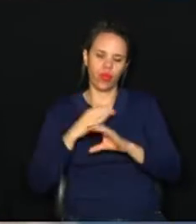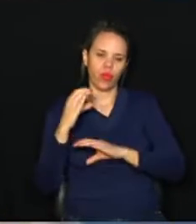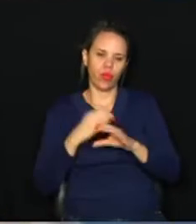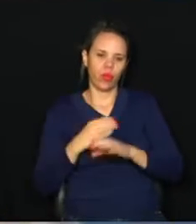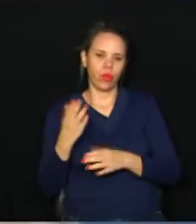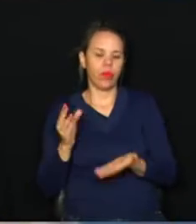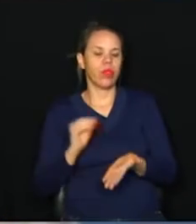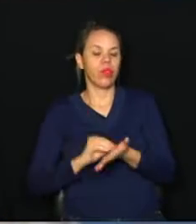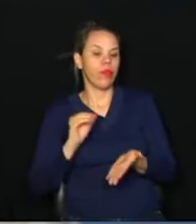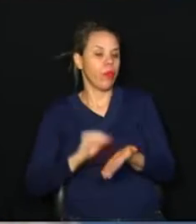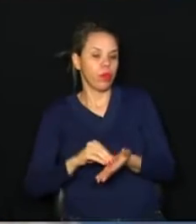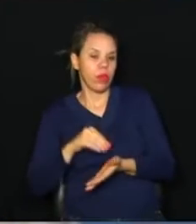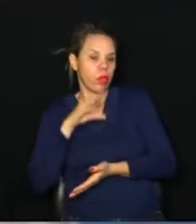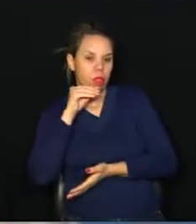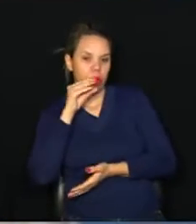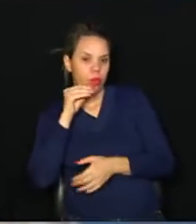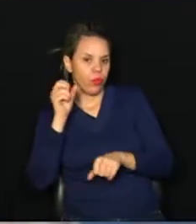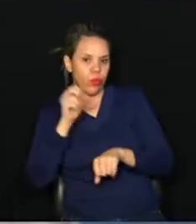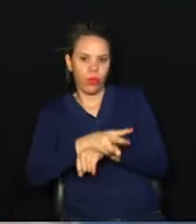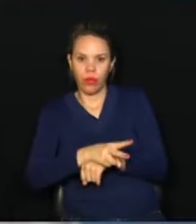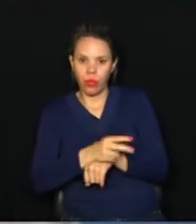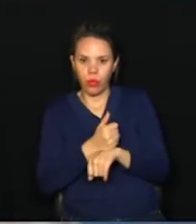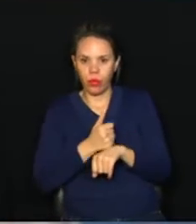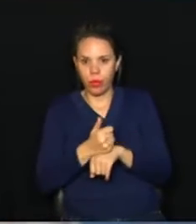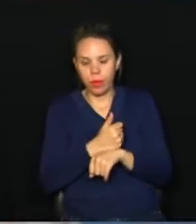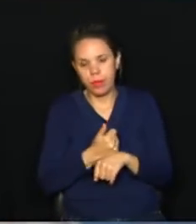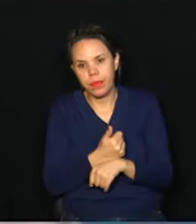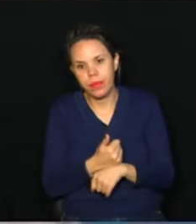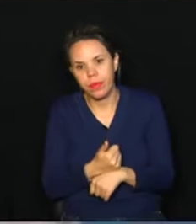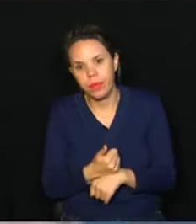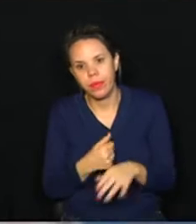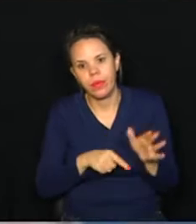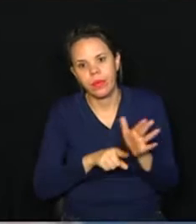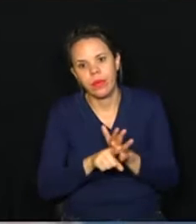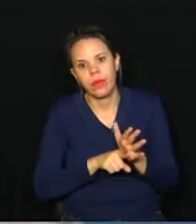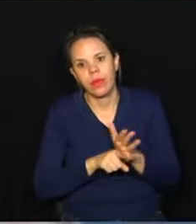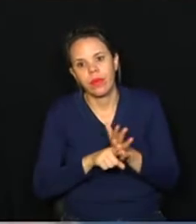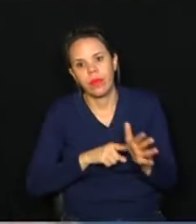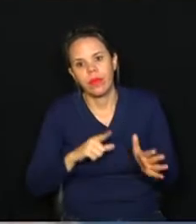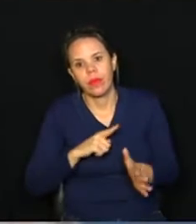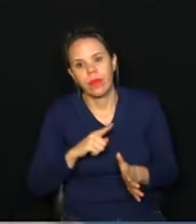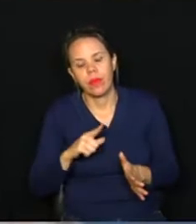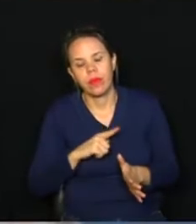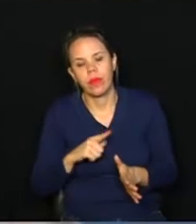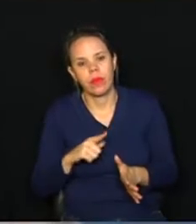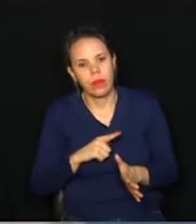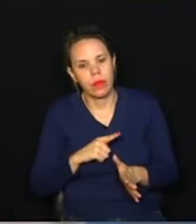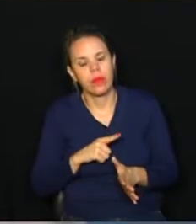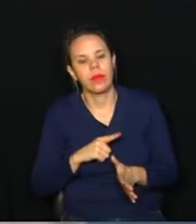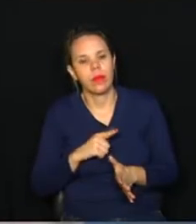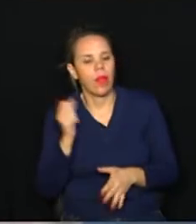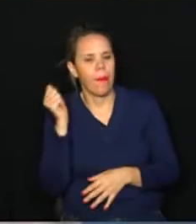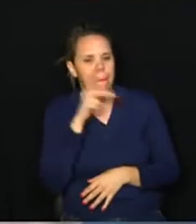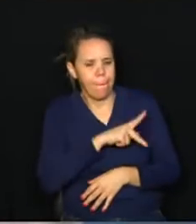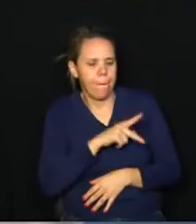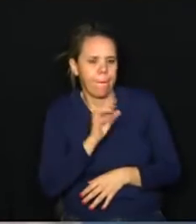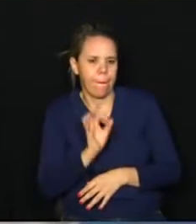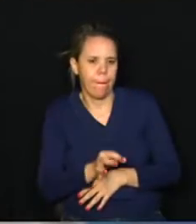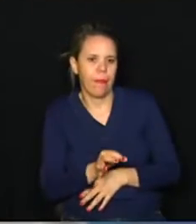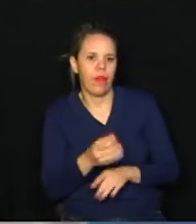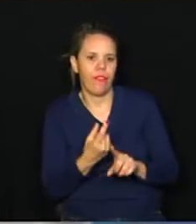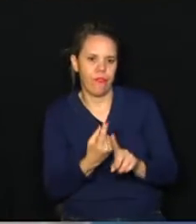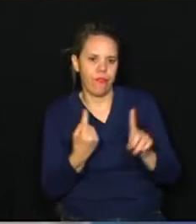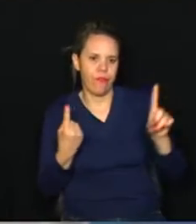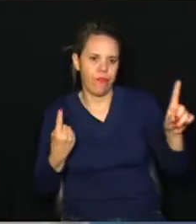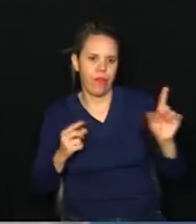esvaziamento nos cargos, porque muitos pesquisadores têm tido a sua justa aposentadoria, afastamento